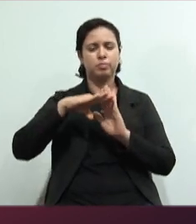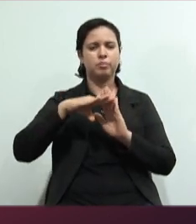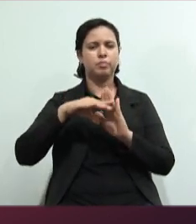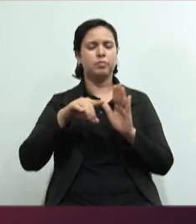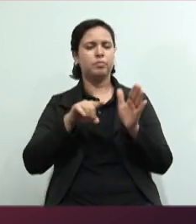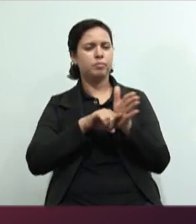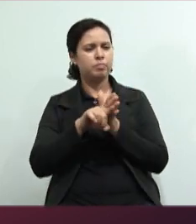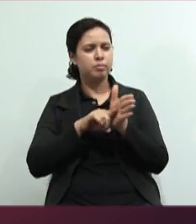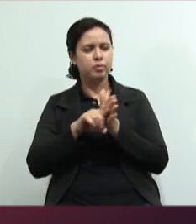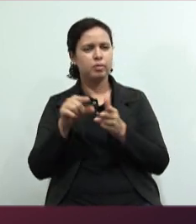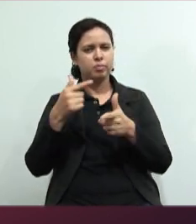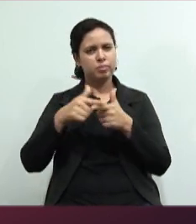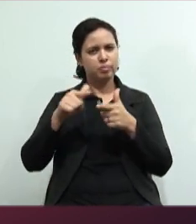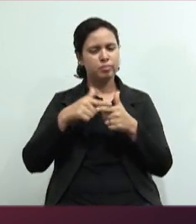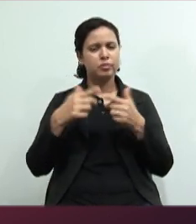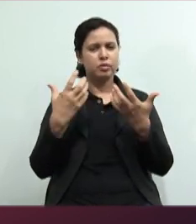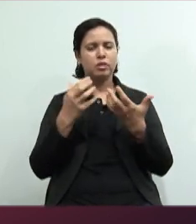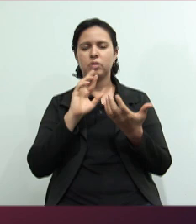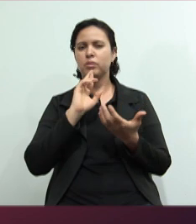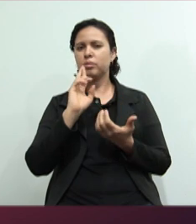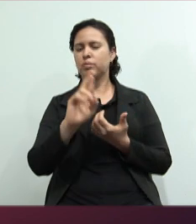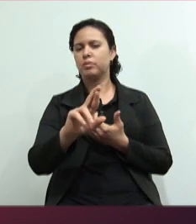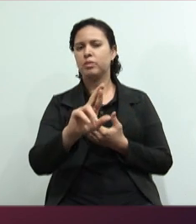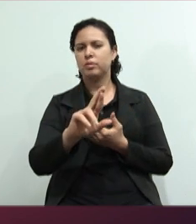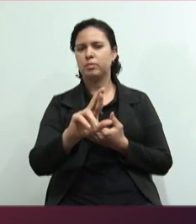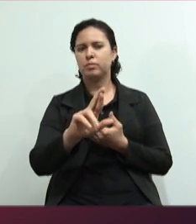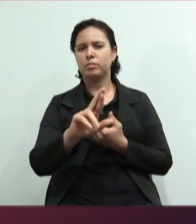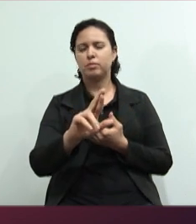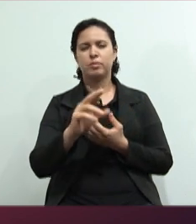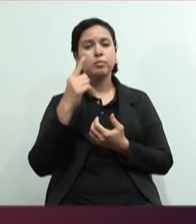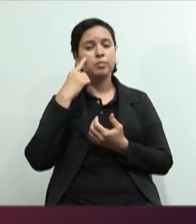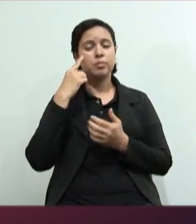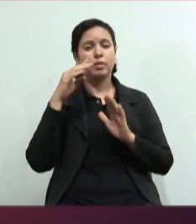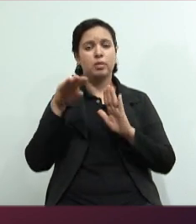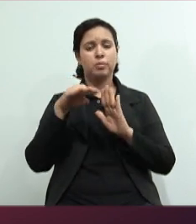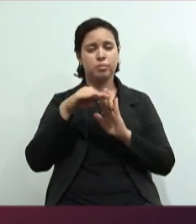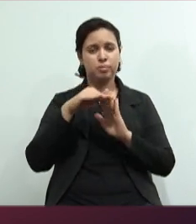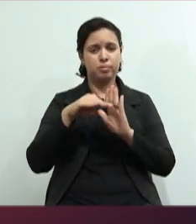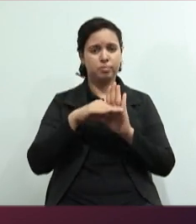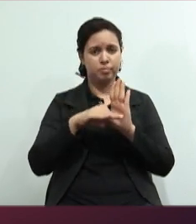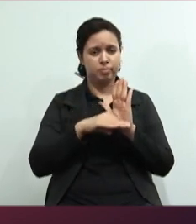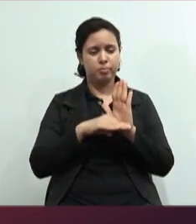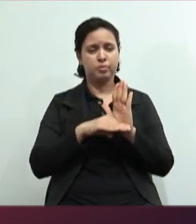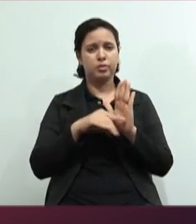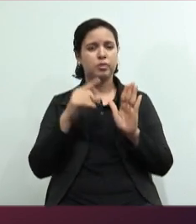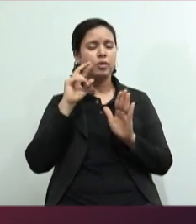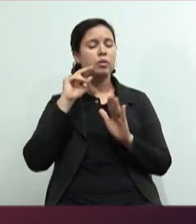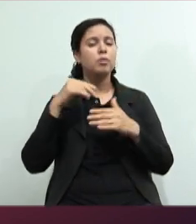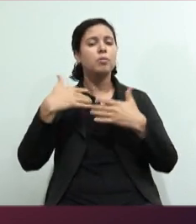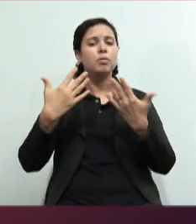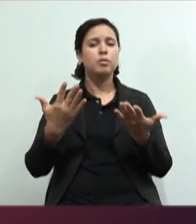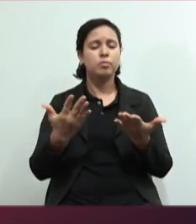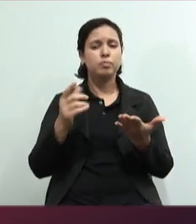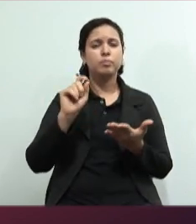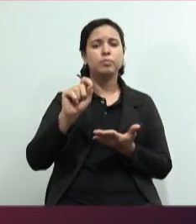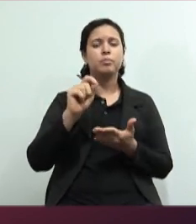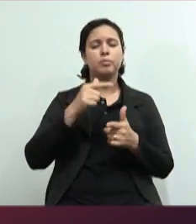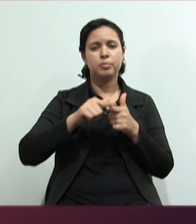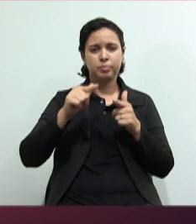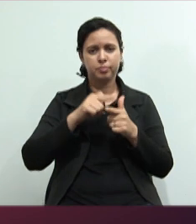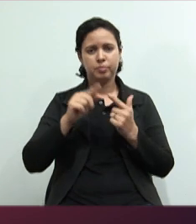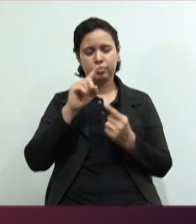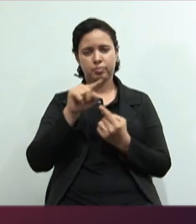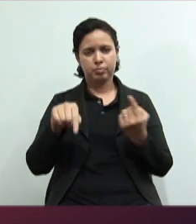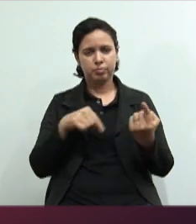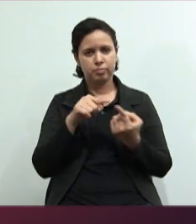os problemas que querem ser resolvidos, seguindo essa ordem: definição dos problemas, definição de objetivos e